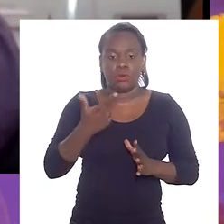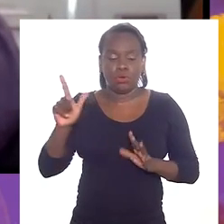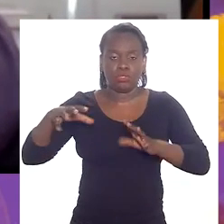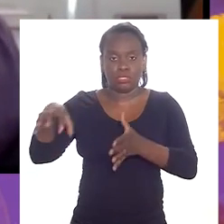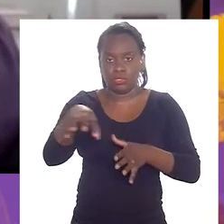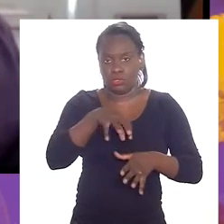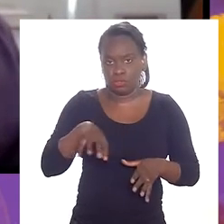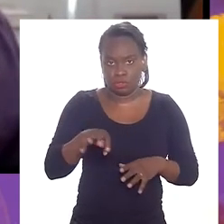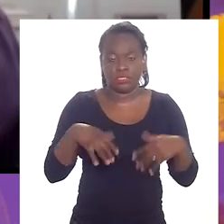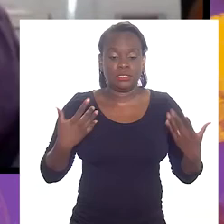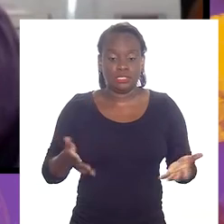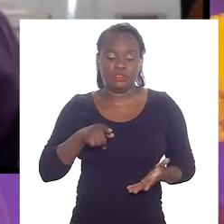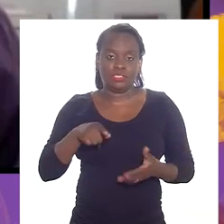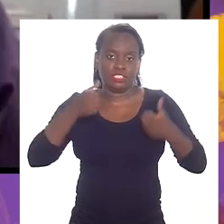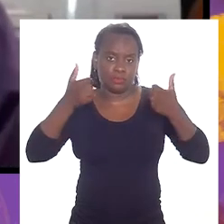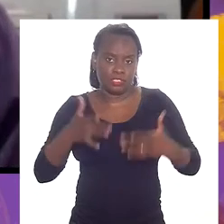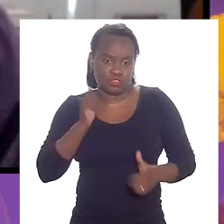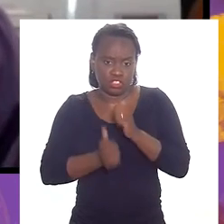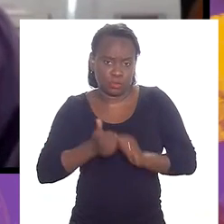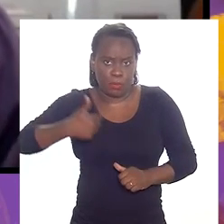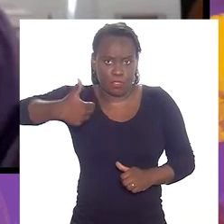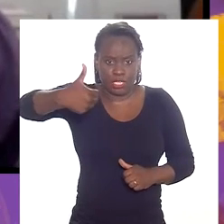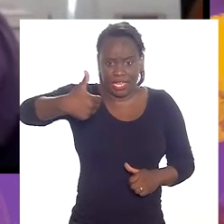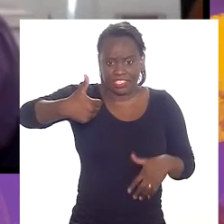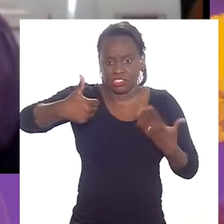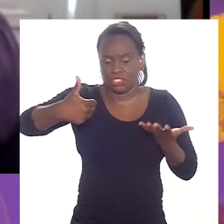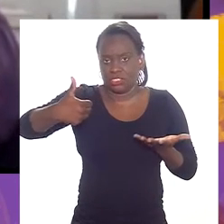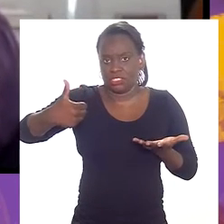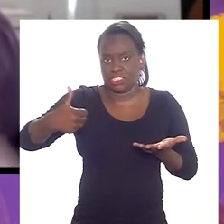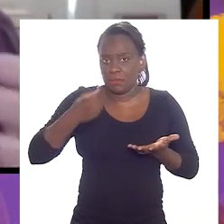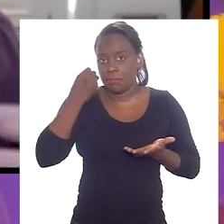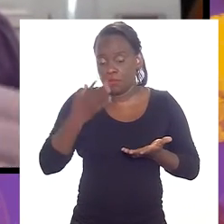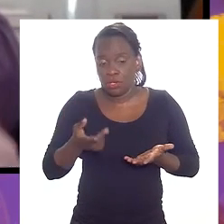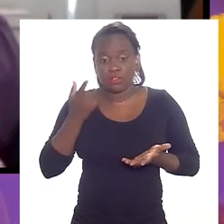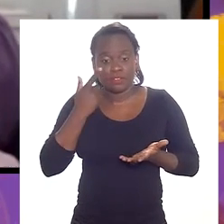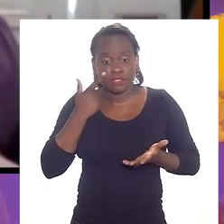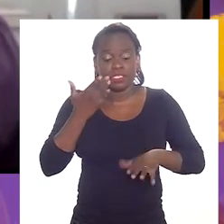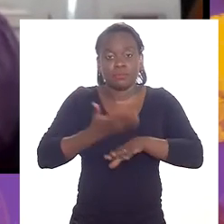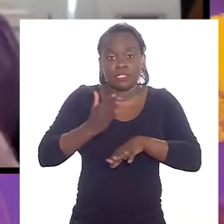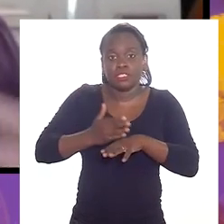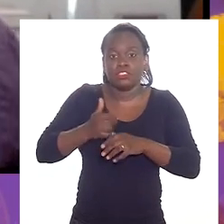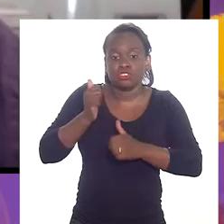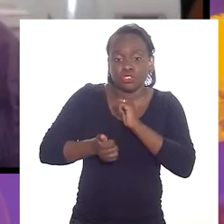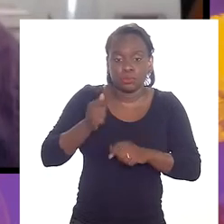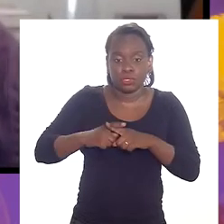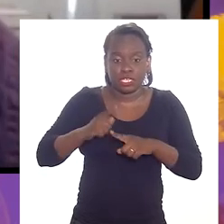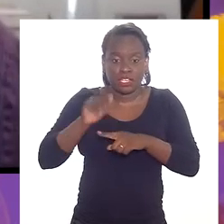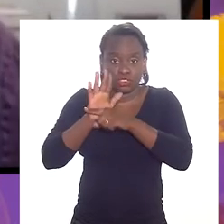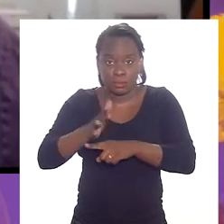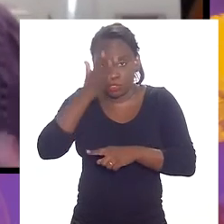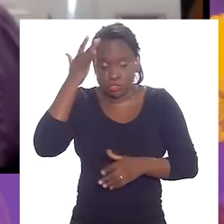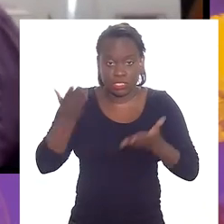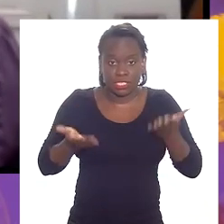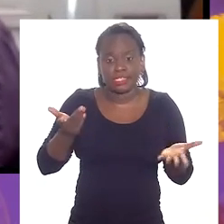os outros setores Então você coloca o futebol como prioridade seria bom a prática do jogo porque ele querida as